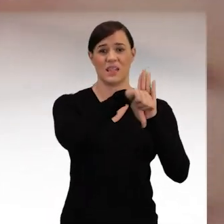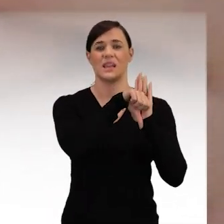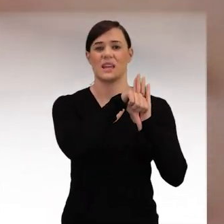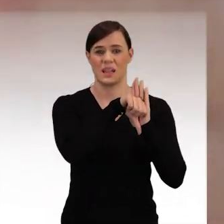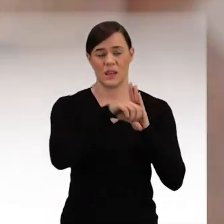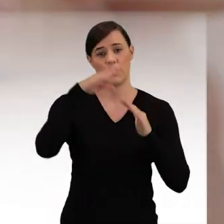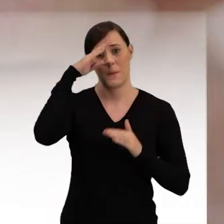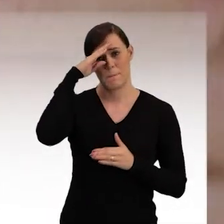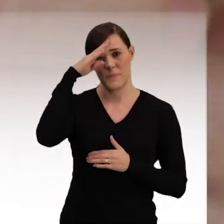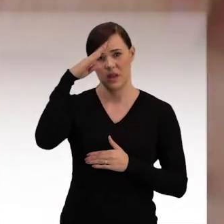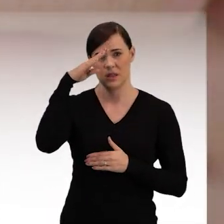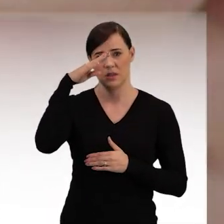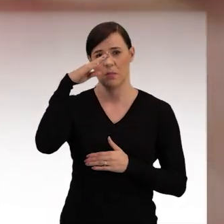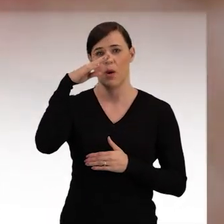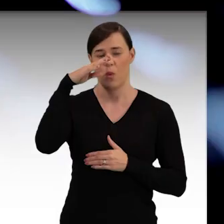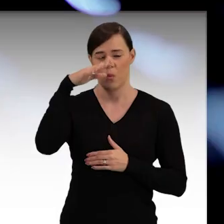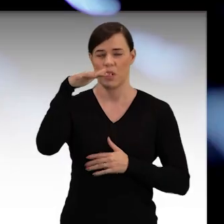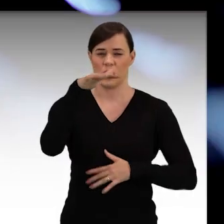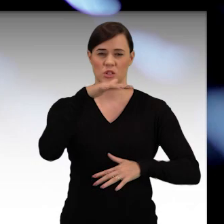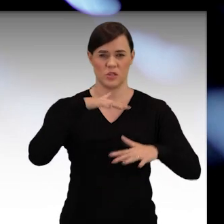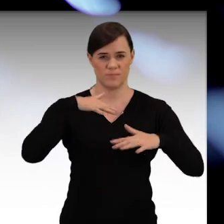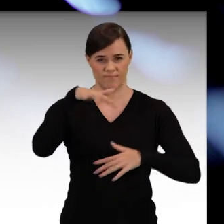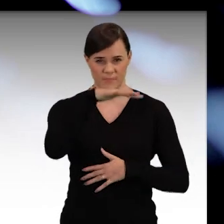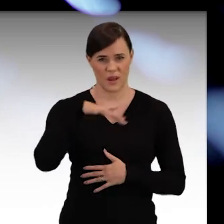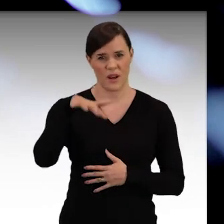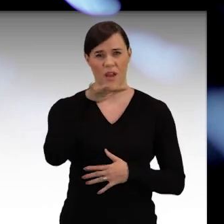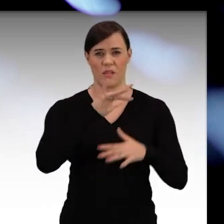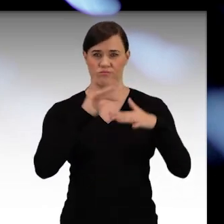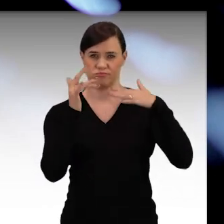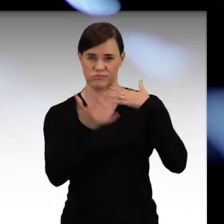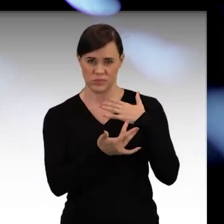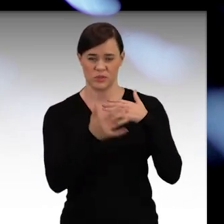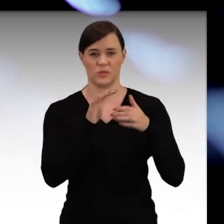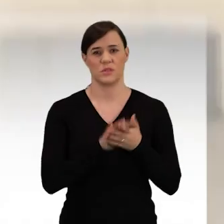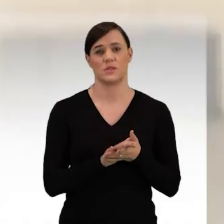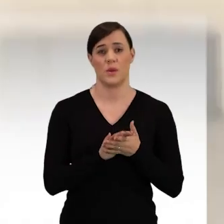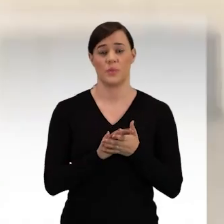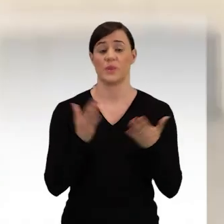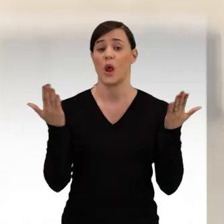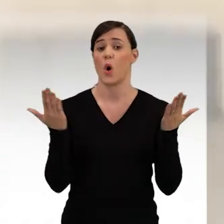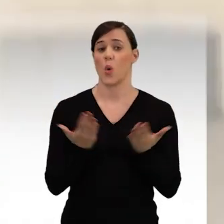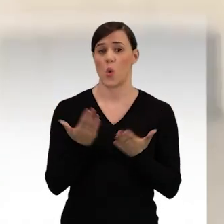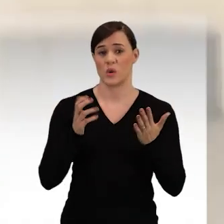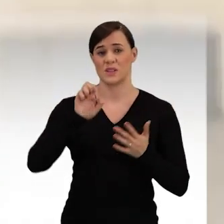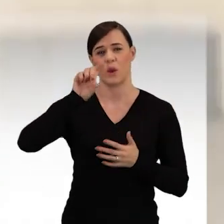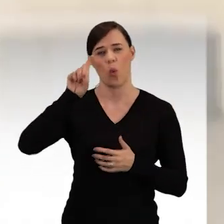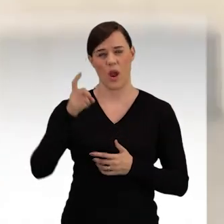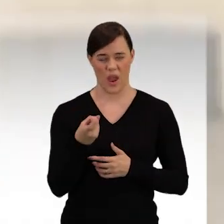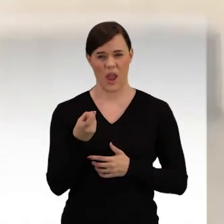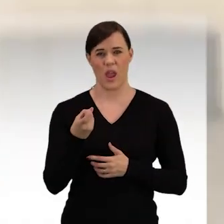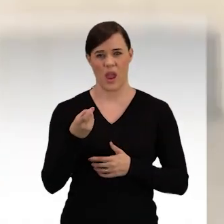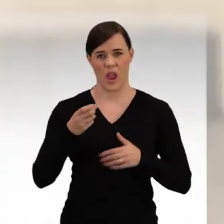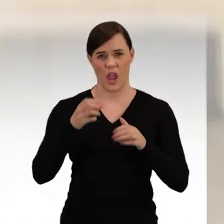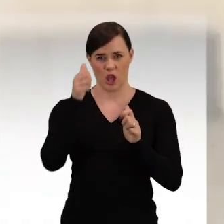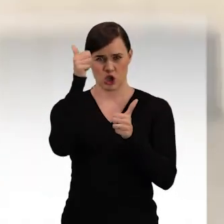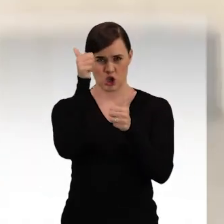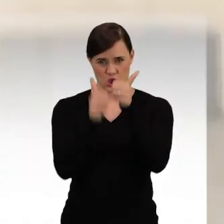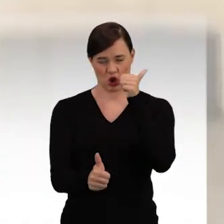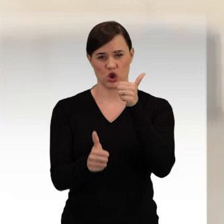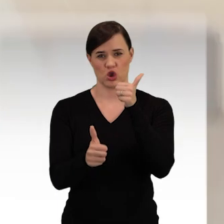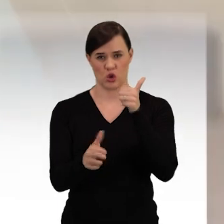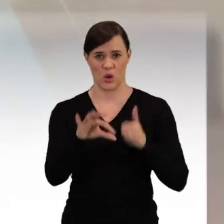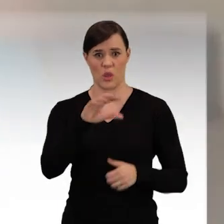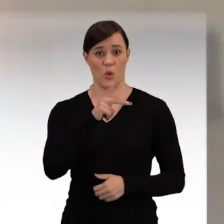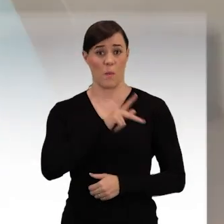virtuais, principalmente nas redes. Um caso recente que chamou atenção foi o do ex-jogador do Palmeiras, Gustavo